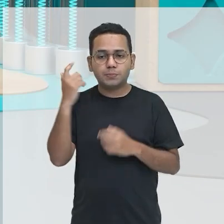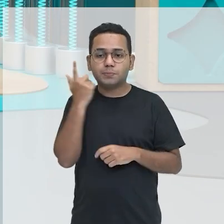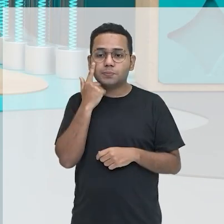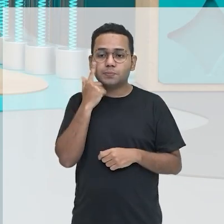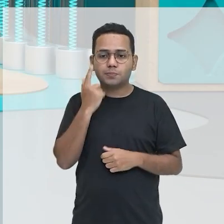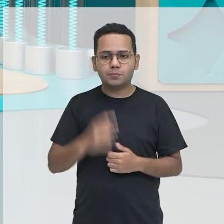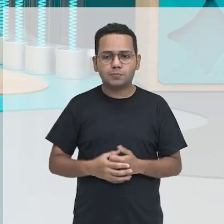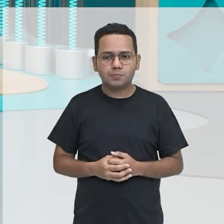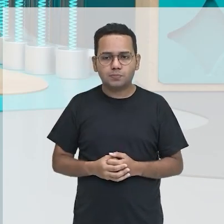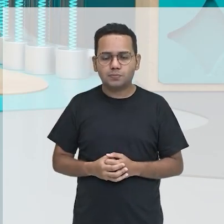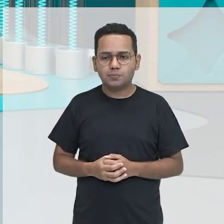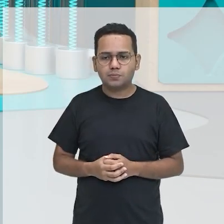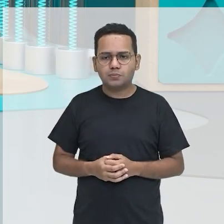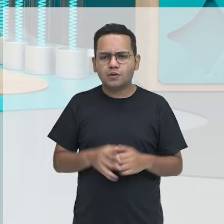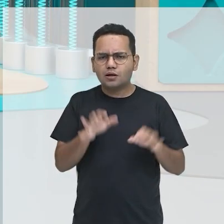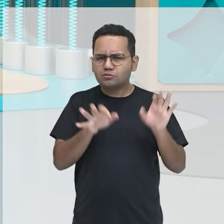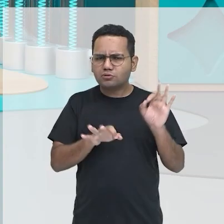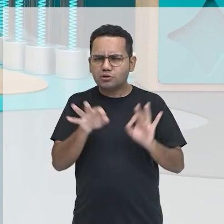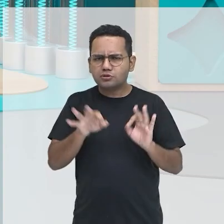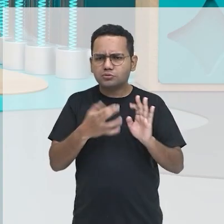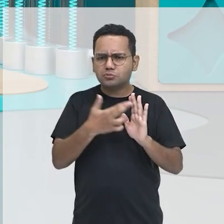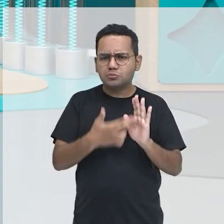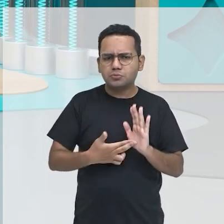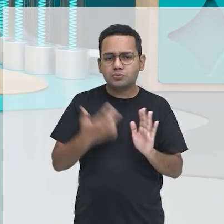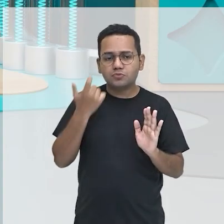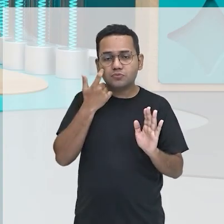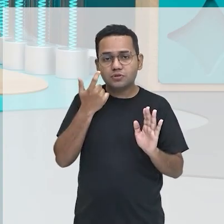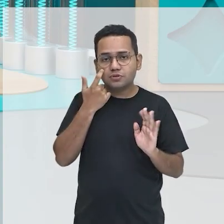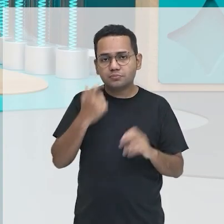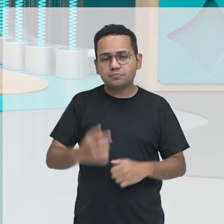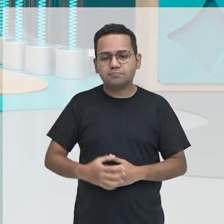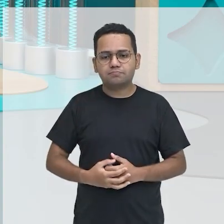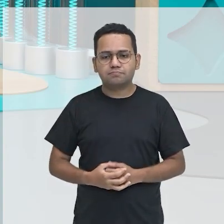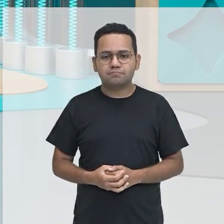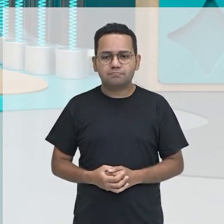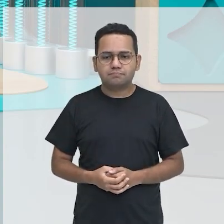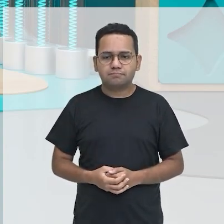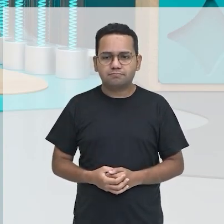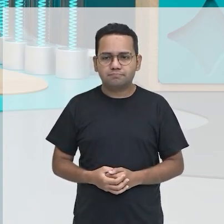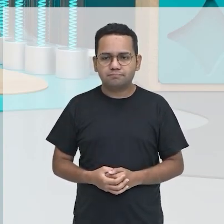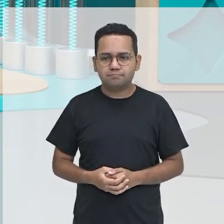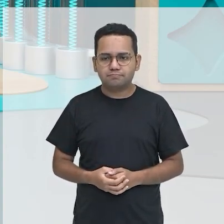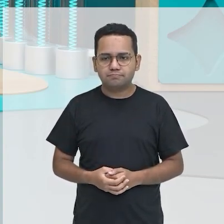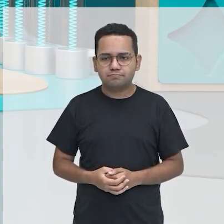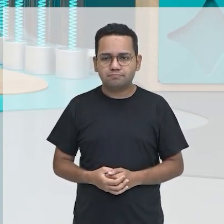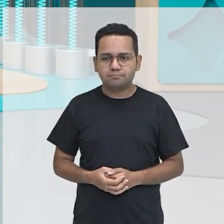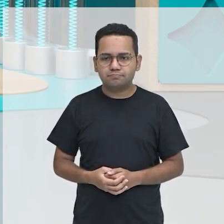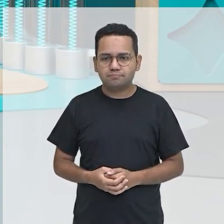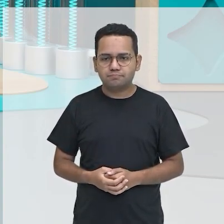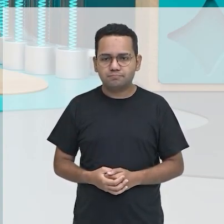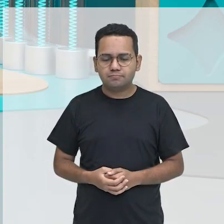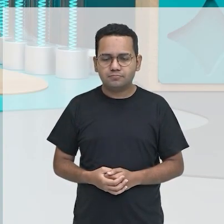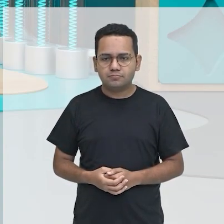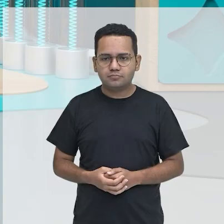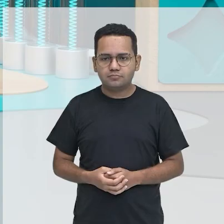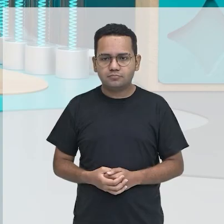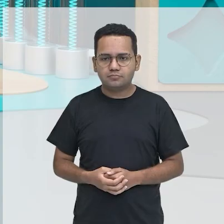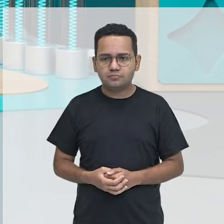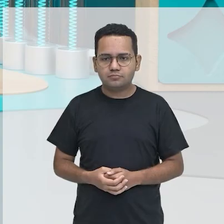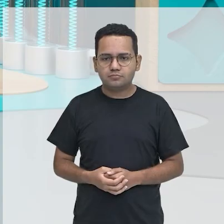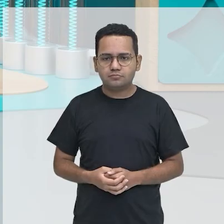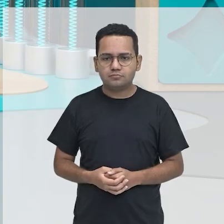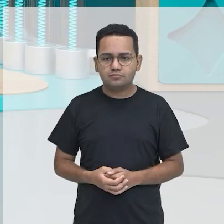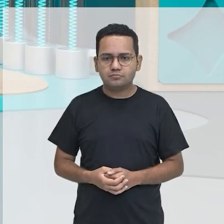auxiliar? Né? Alguns aspectos vou mostrar para vocês agora, olha só. O verbo, então, will, vai sempre estar antes do